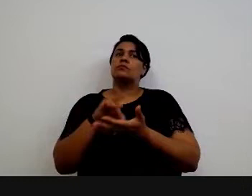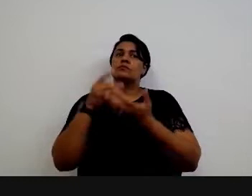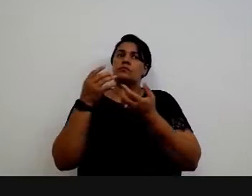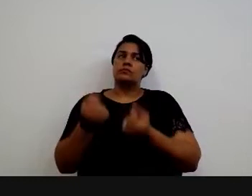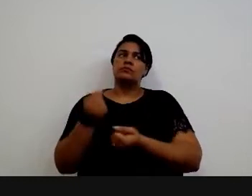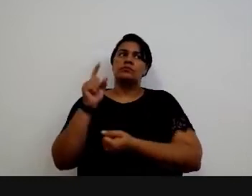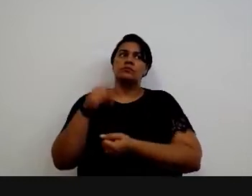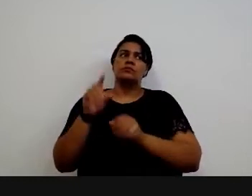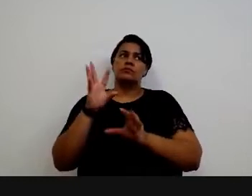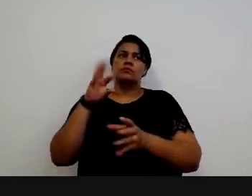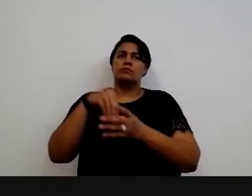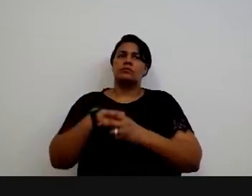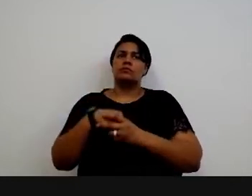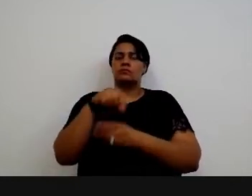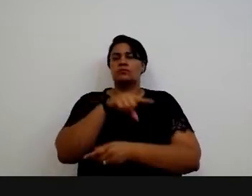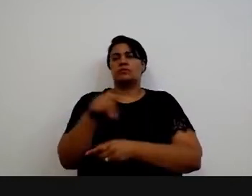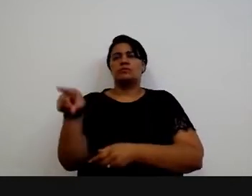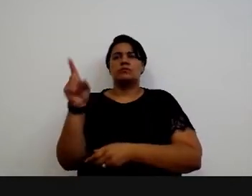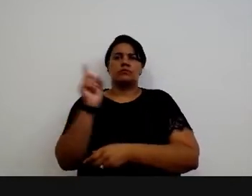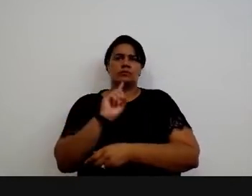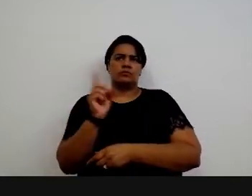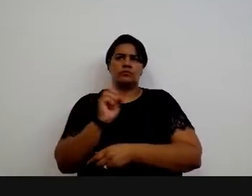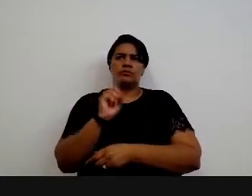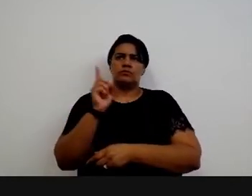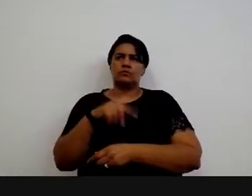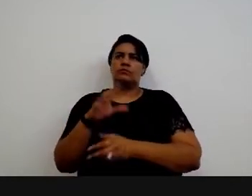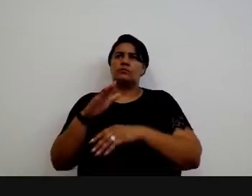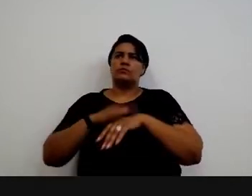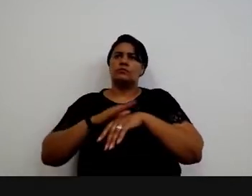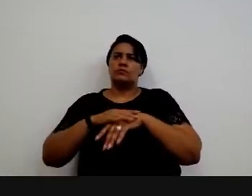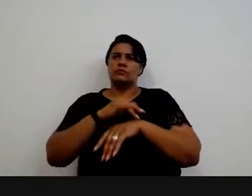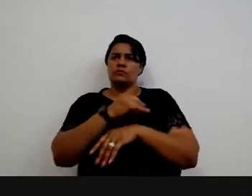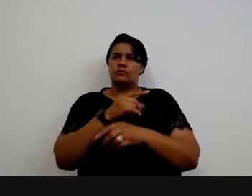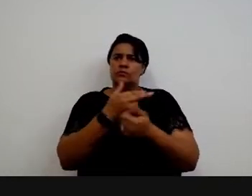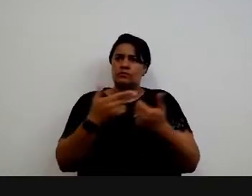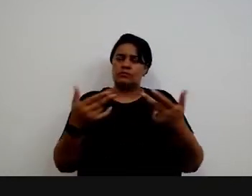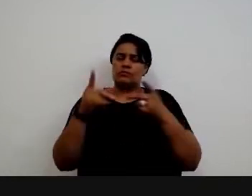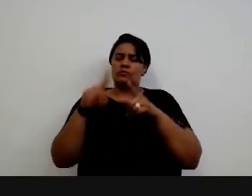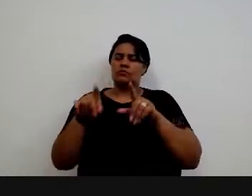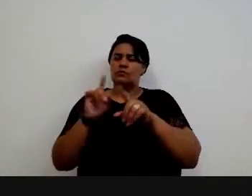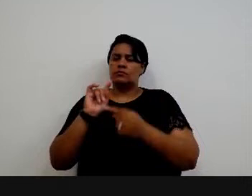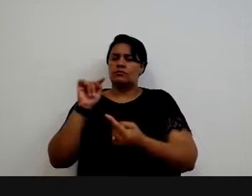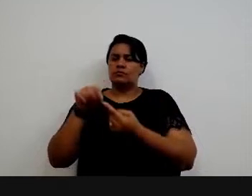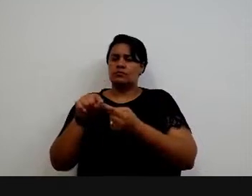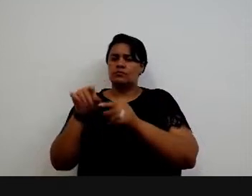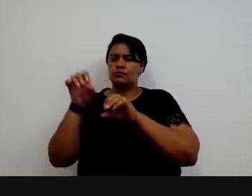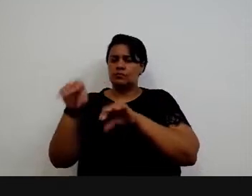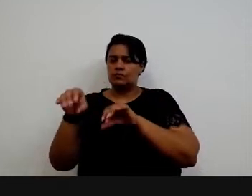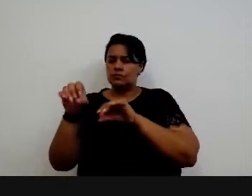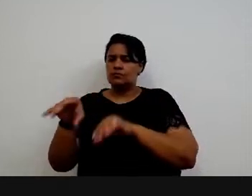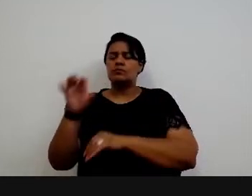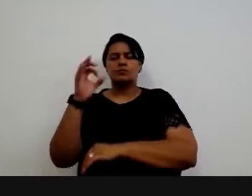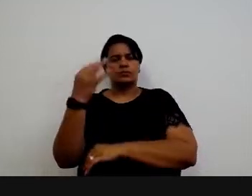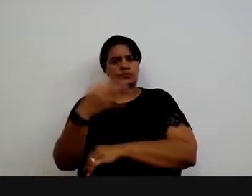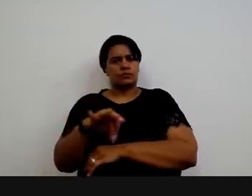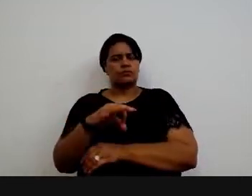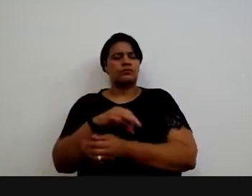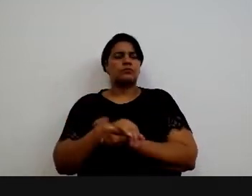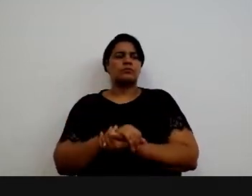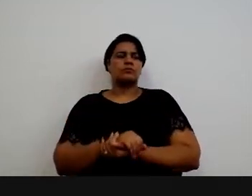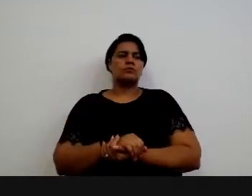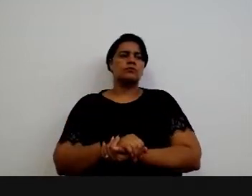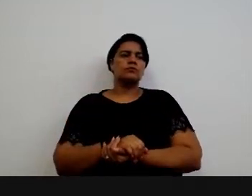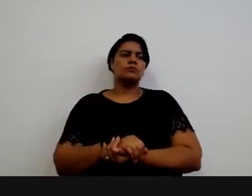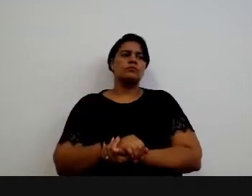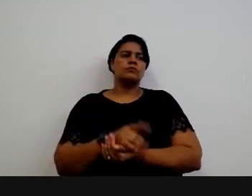nos manuais, mas que está na sua essência, que é uma função educativa. O parlamento tem uma função educativa.